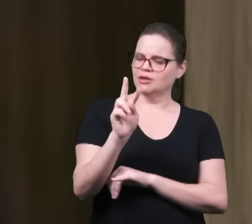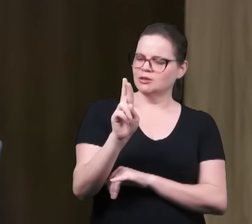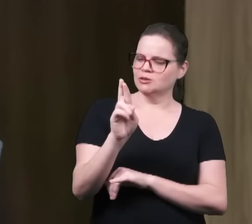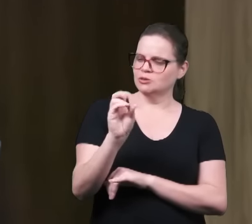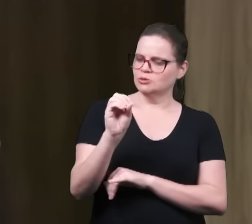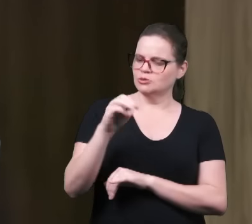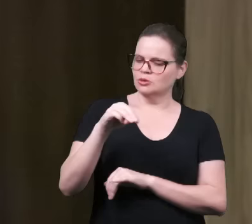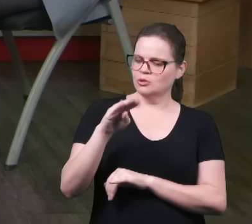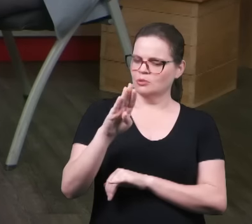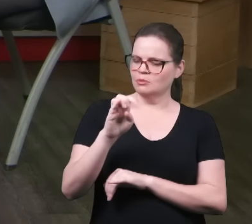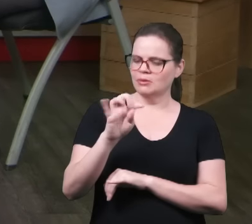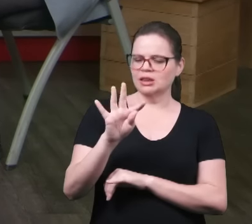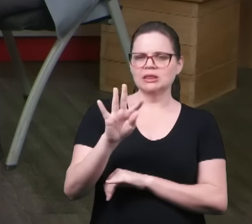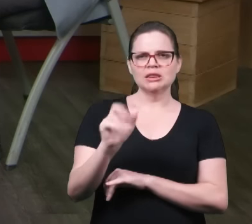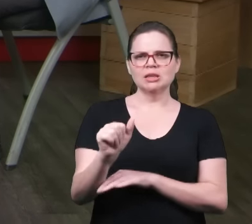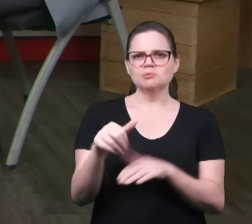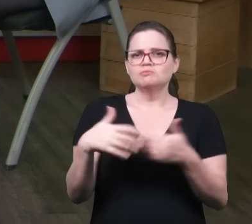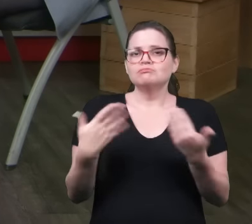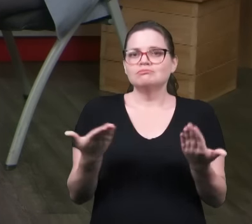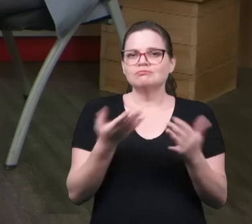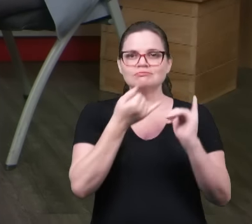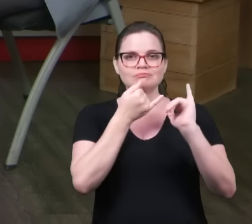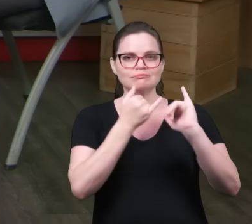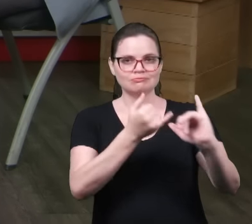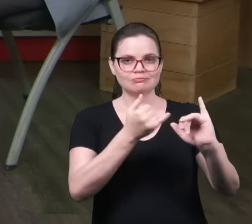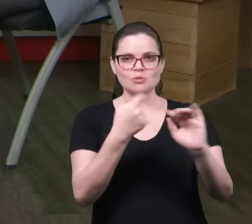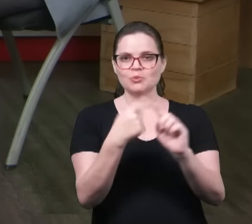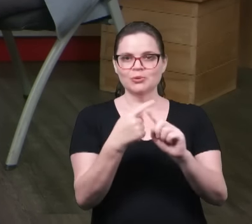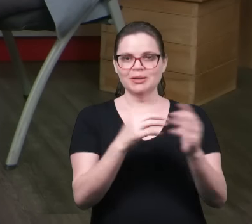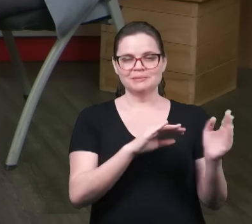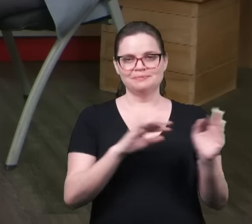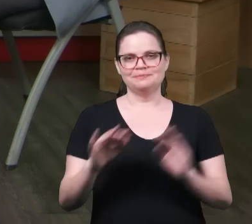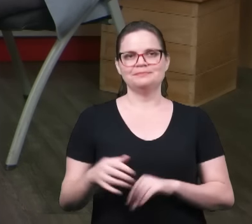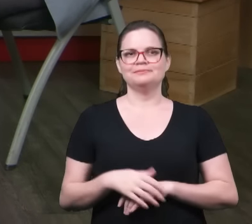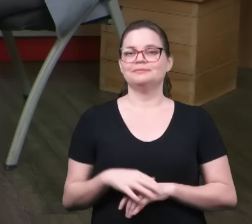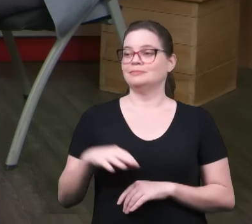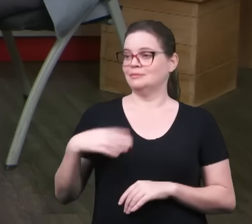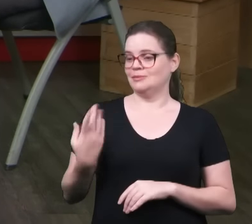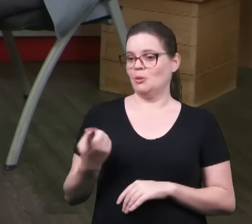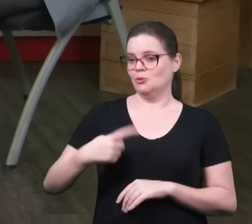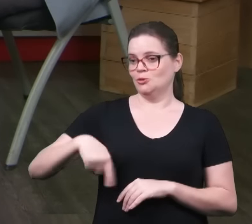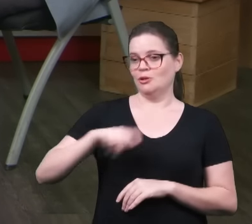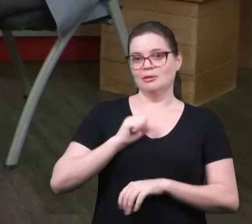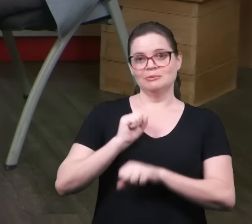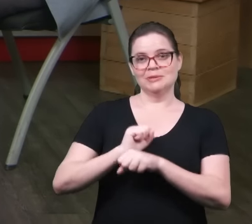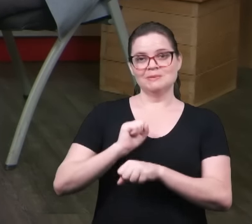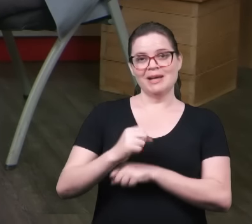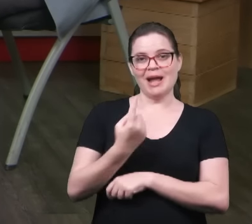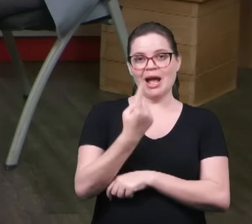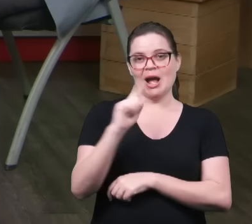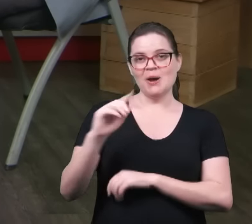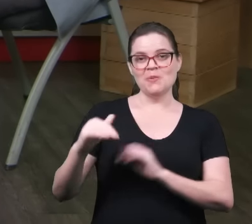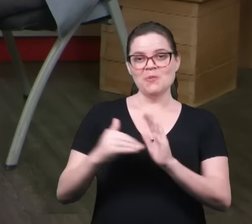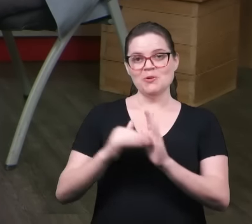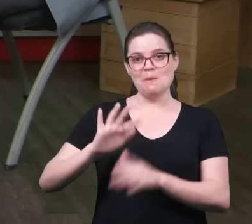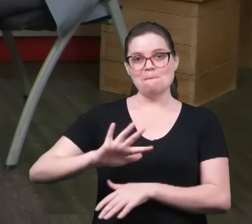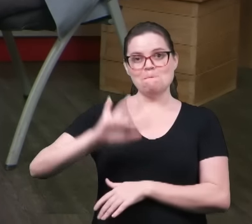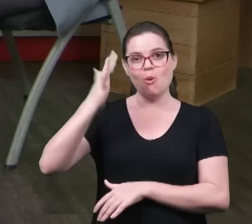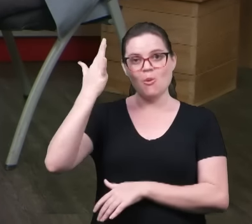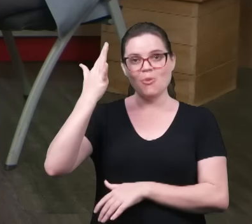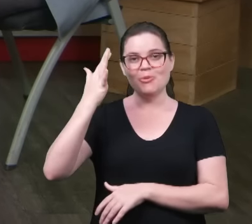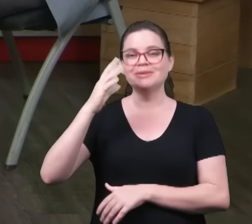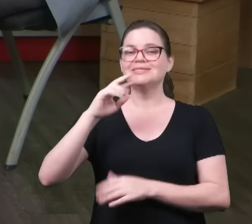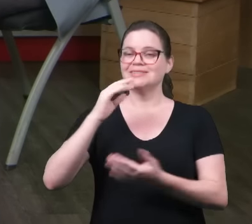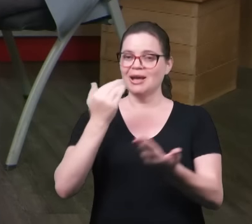trombeta? Bem, Sérgio, até porque nós estamos aguardando a última trombeta, que é a quarta trombeta, né? Era a forma